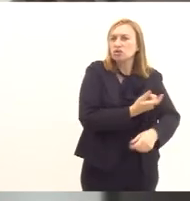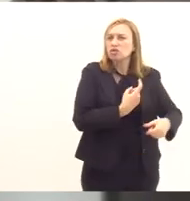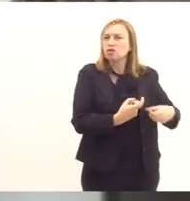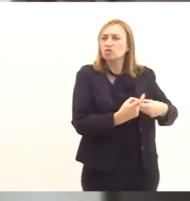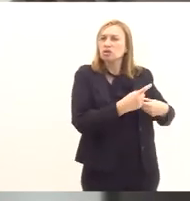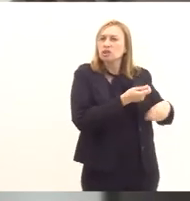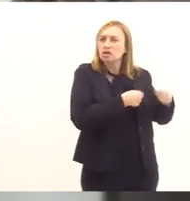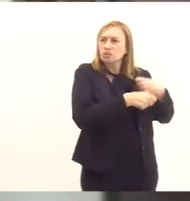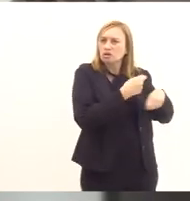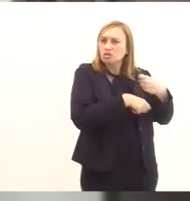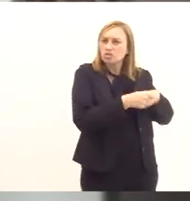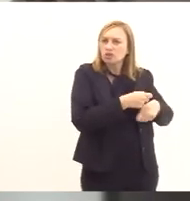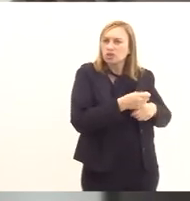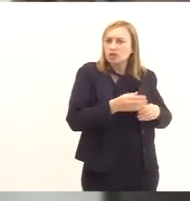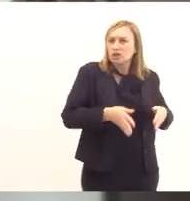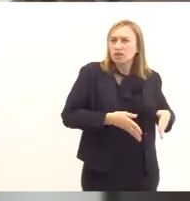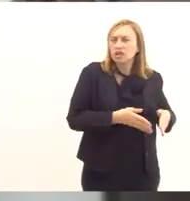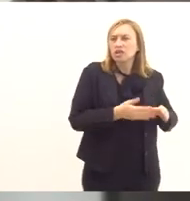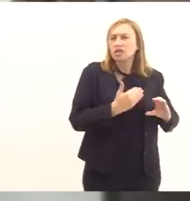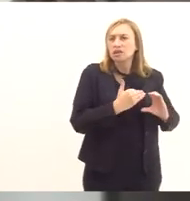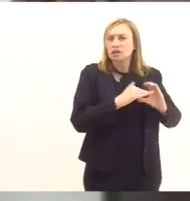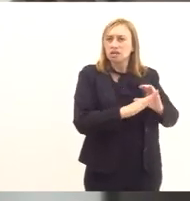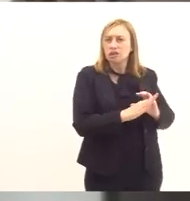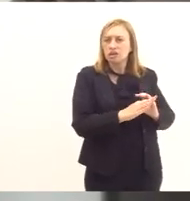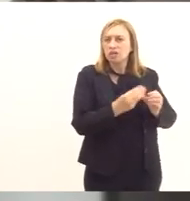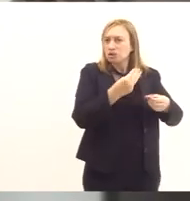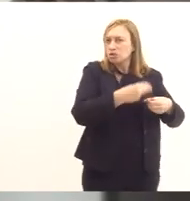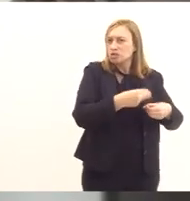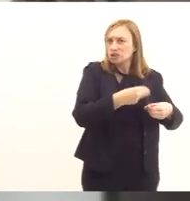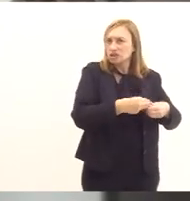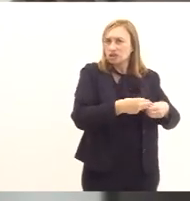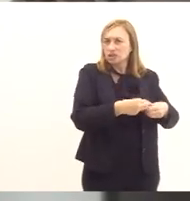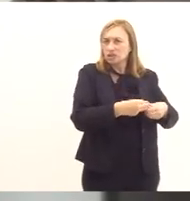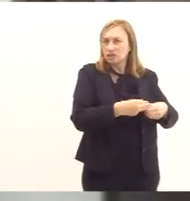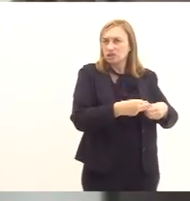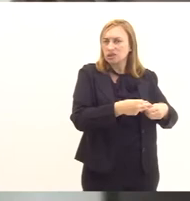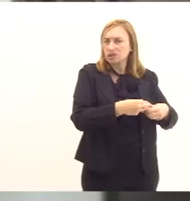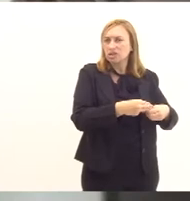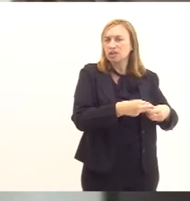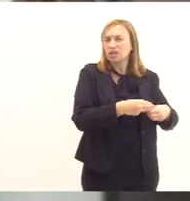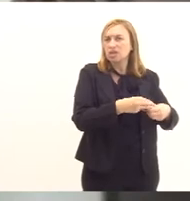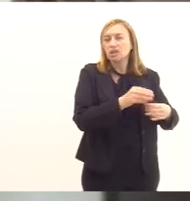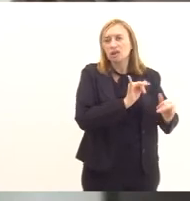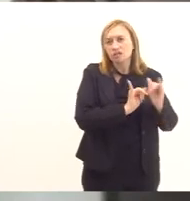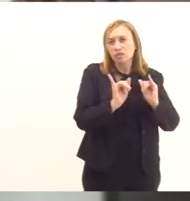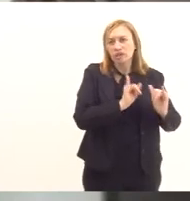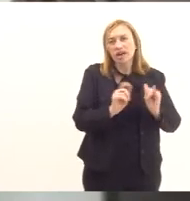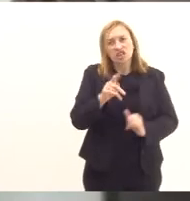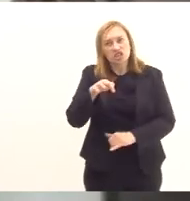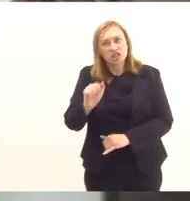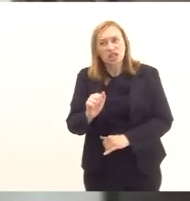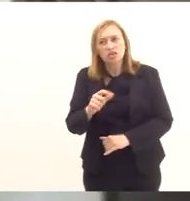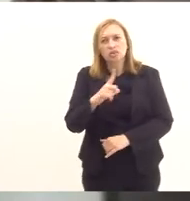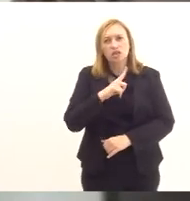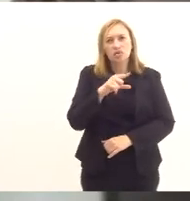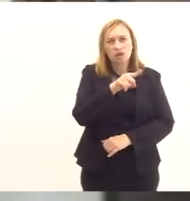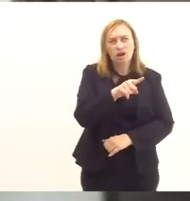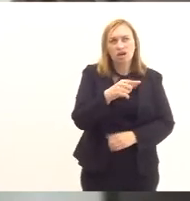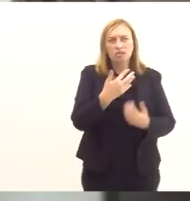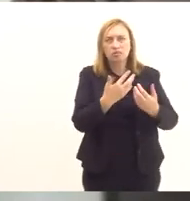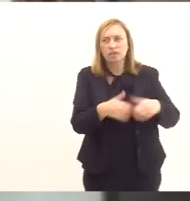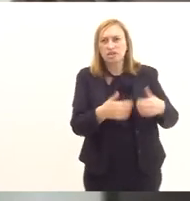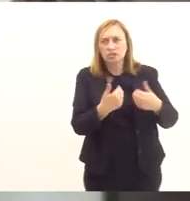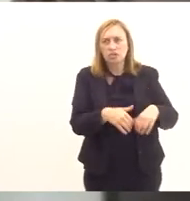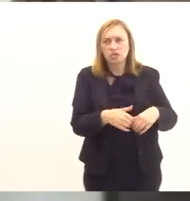o encaminhamento para que o município faça adesão à Generosa porque eu tenho lá em